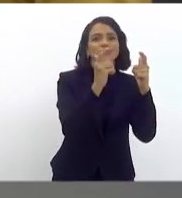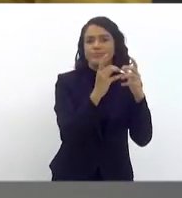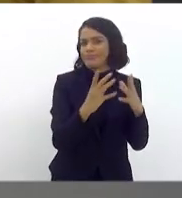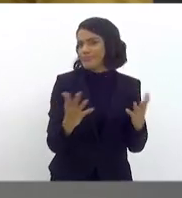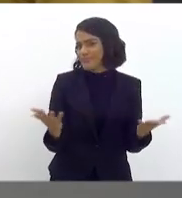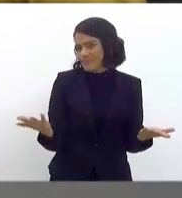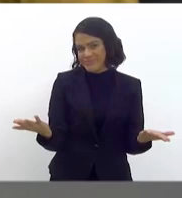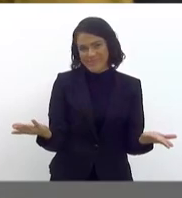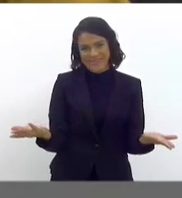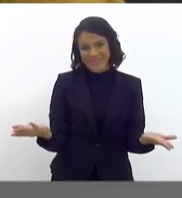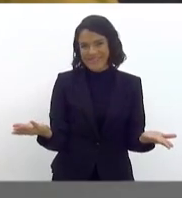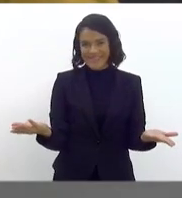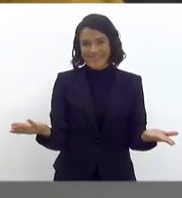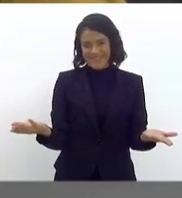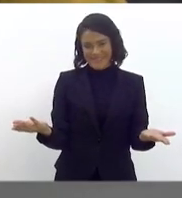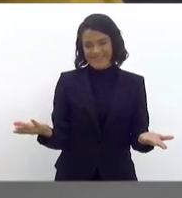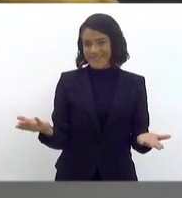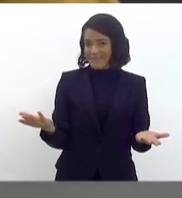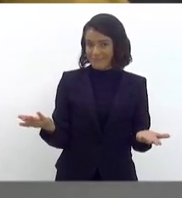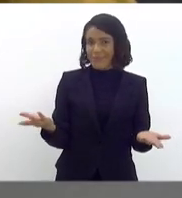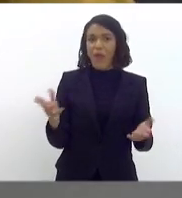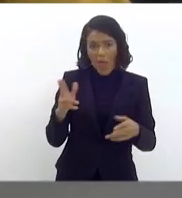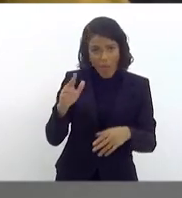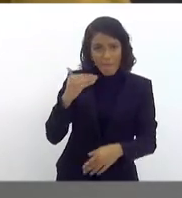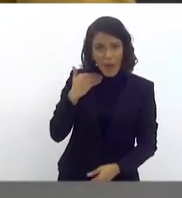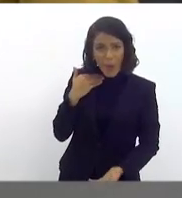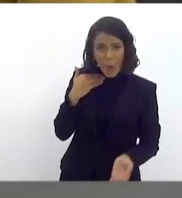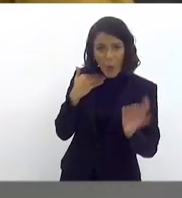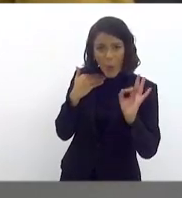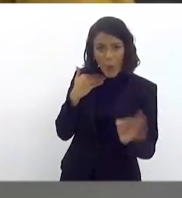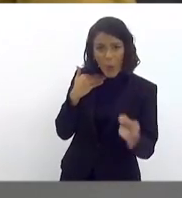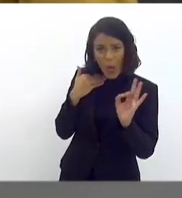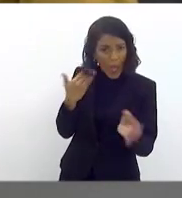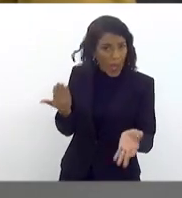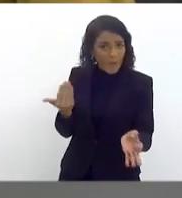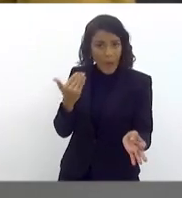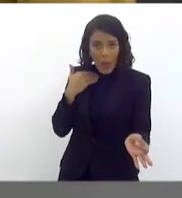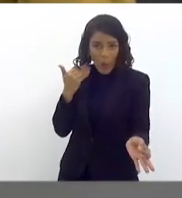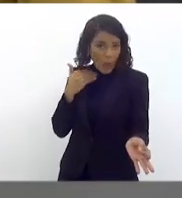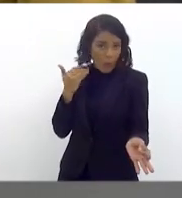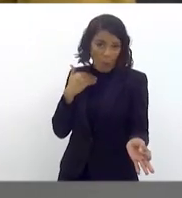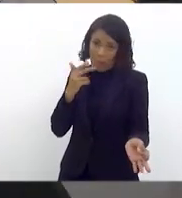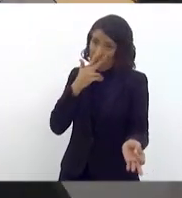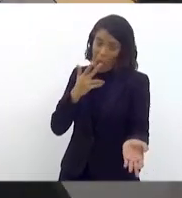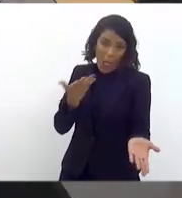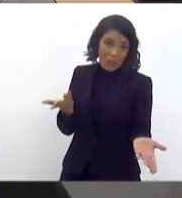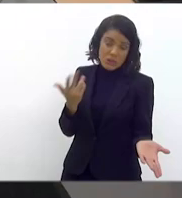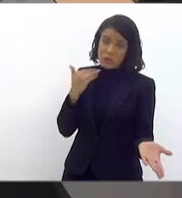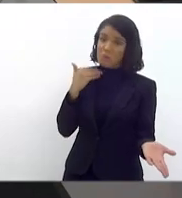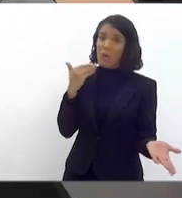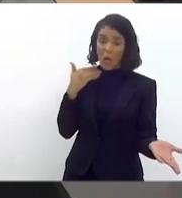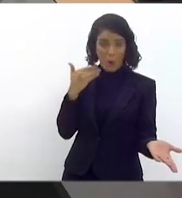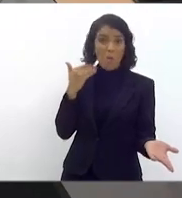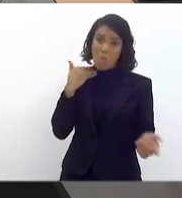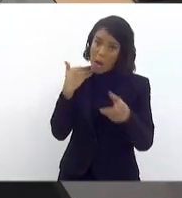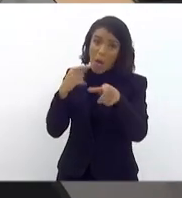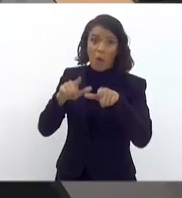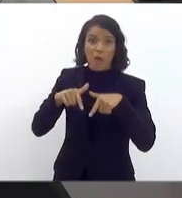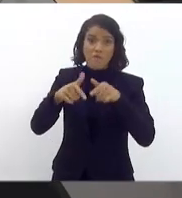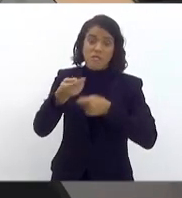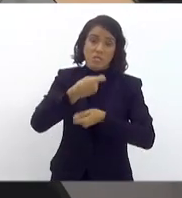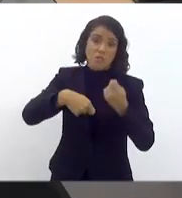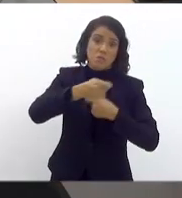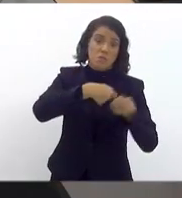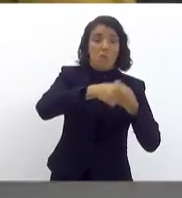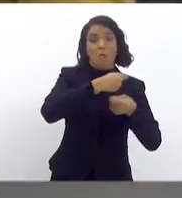Viu, deputado? Então. Virou banco. Virou desrespeito. Banco que faz especulação com dinheiro, sim. Só pode ser, porque o banco faz isso, né?